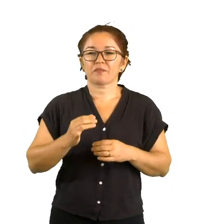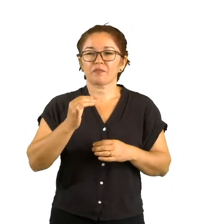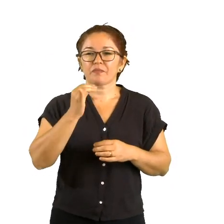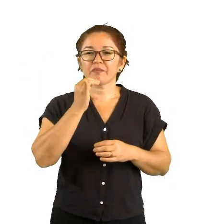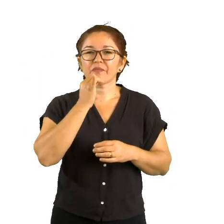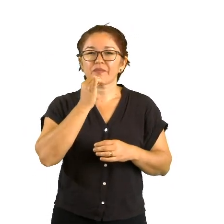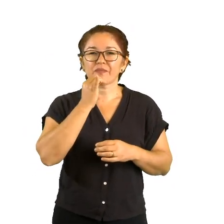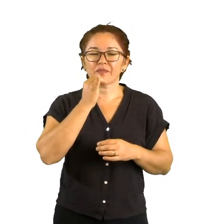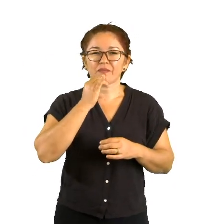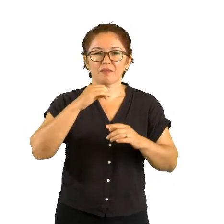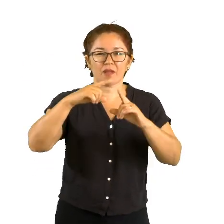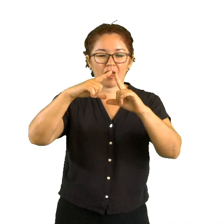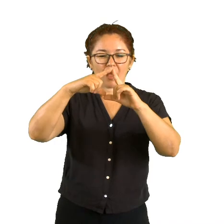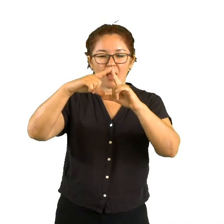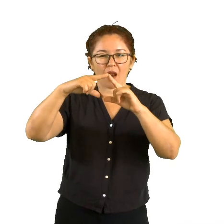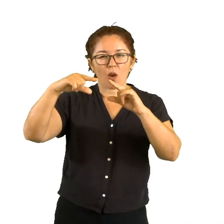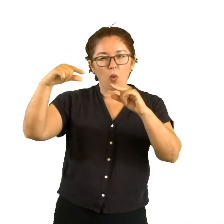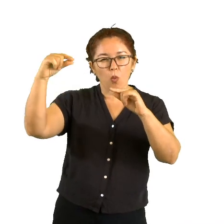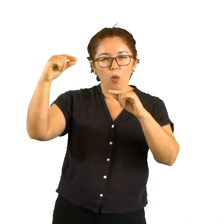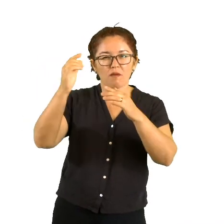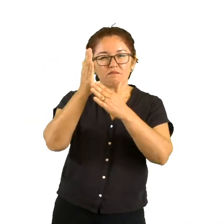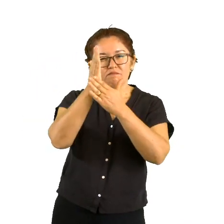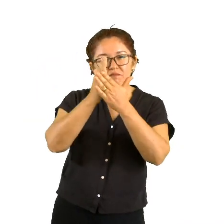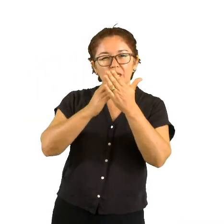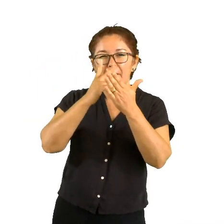Essa fase, nós observamos o